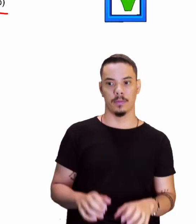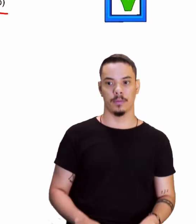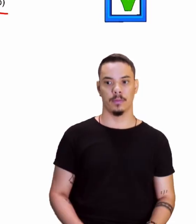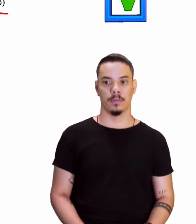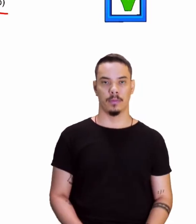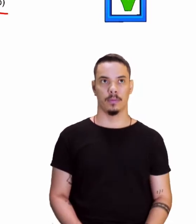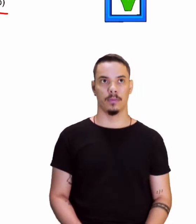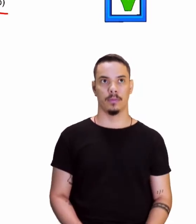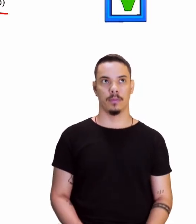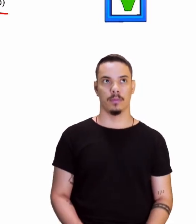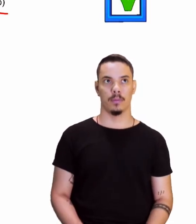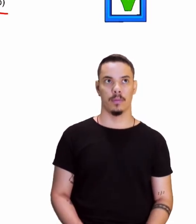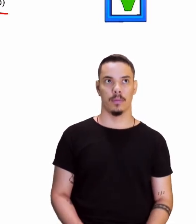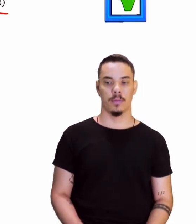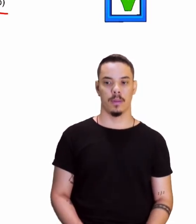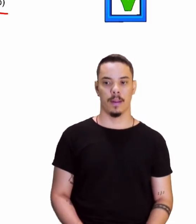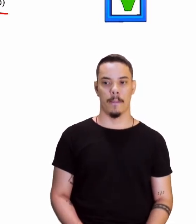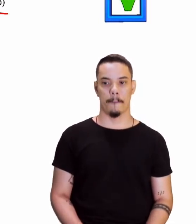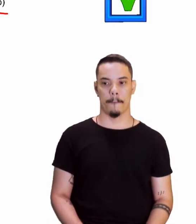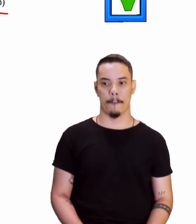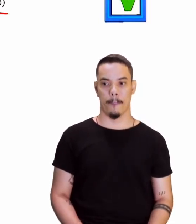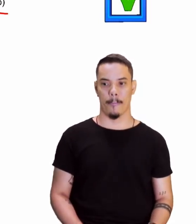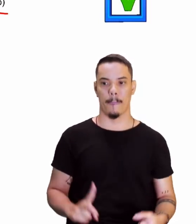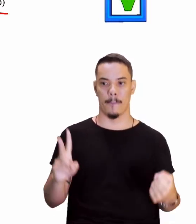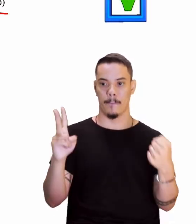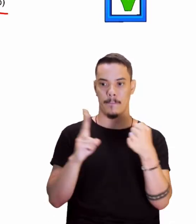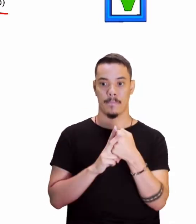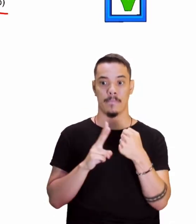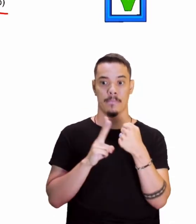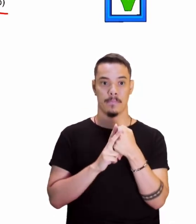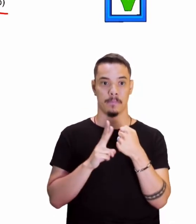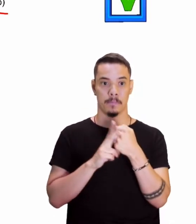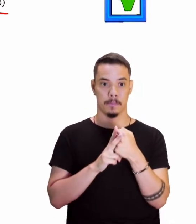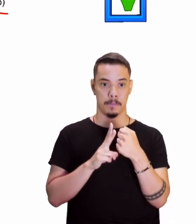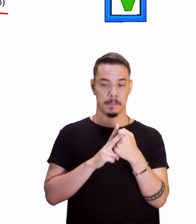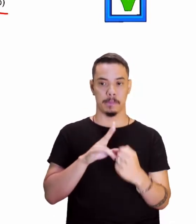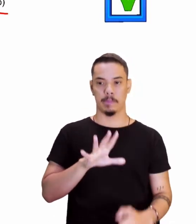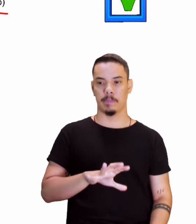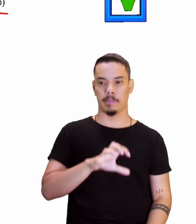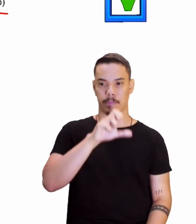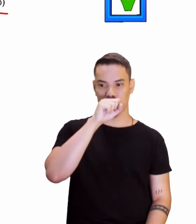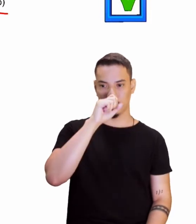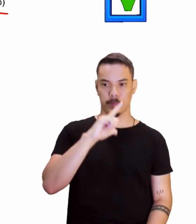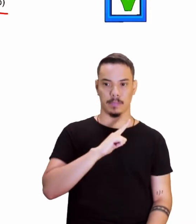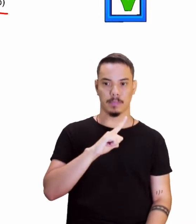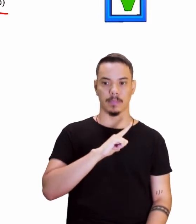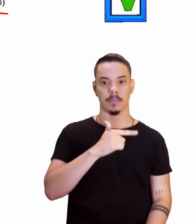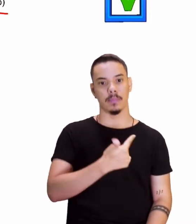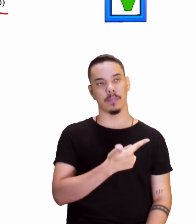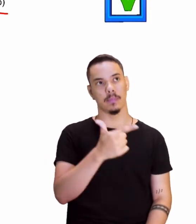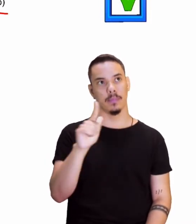Beleza? E o verbo aspirar